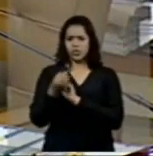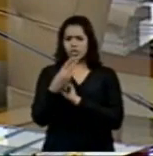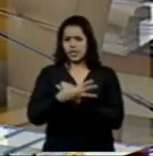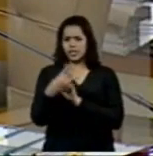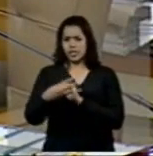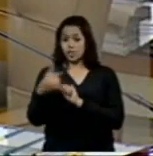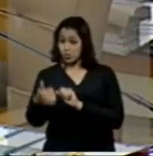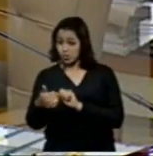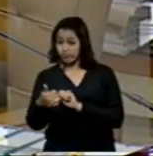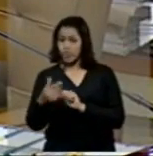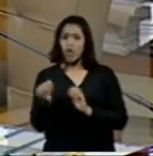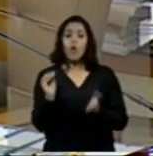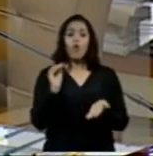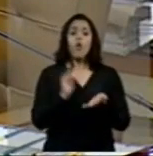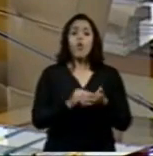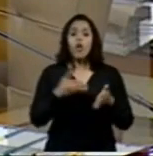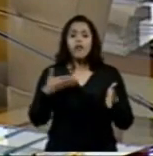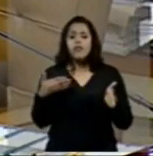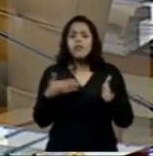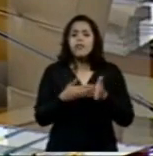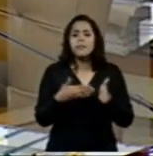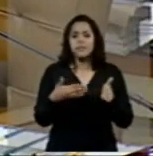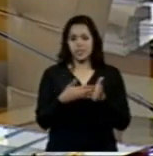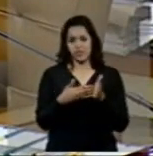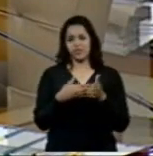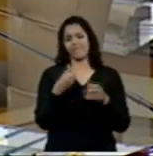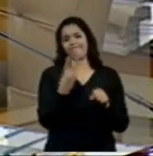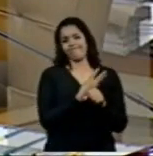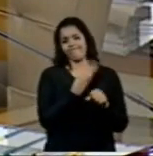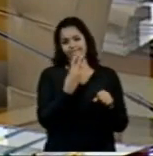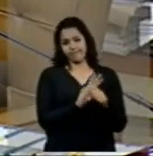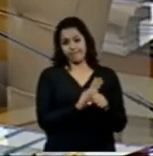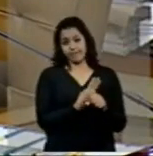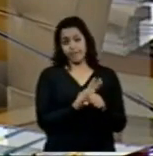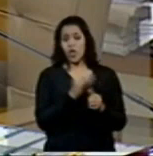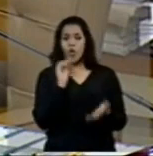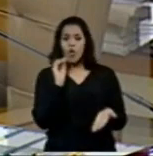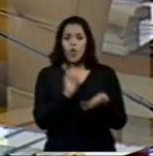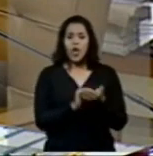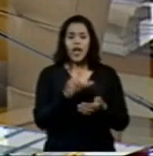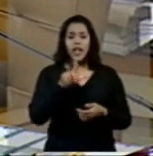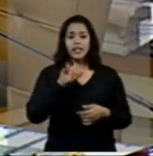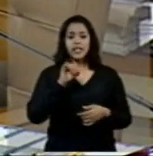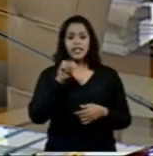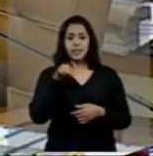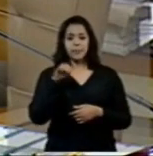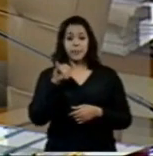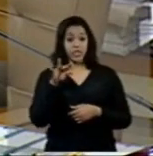331, ao impor limites à terceirização,